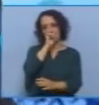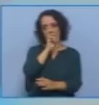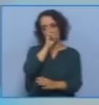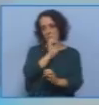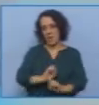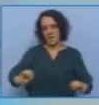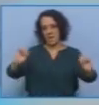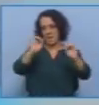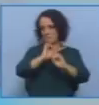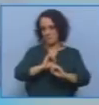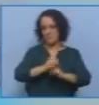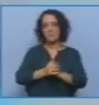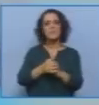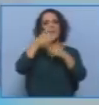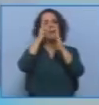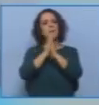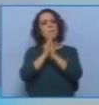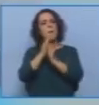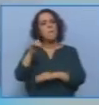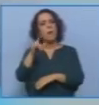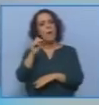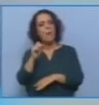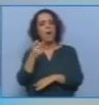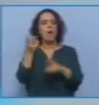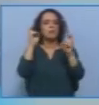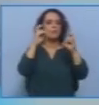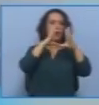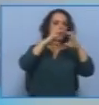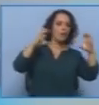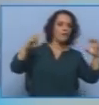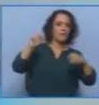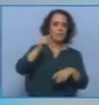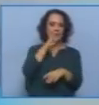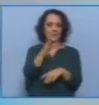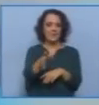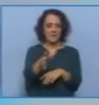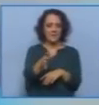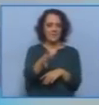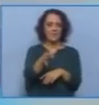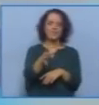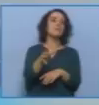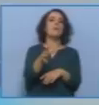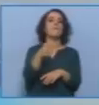irmã Paula, sobre as nuvens, refere-nos